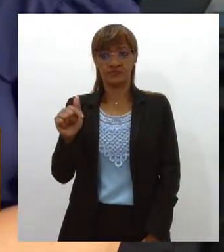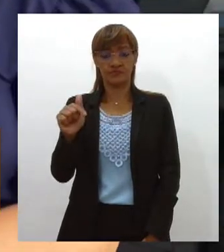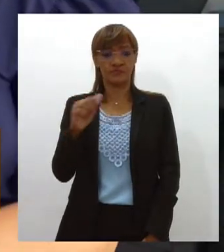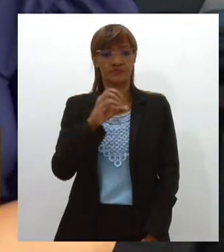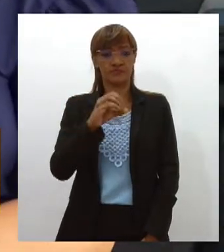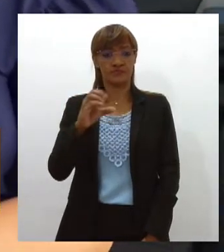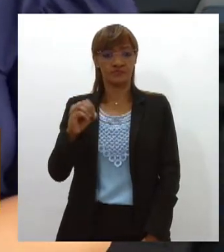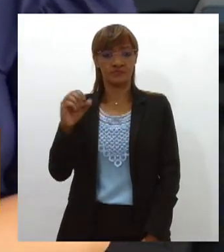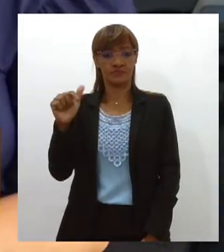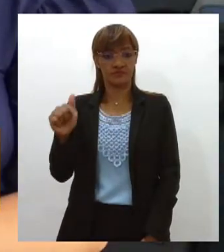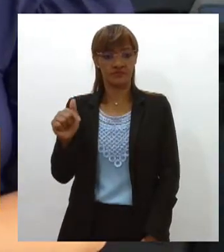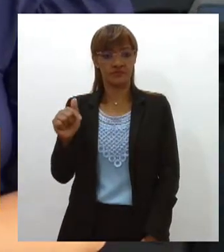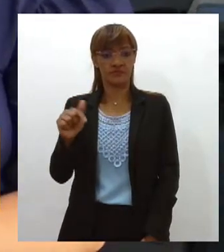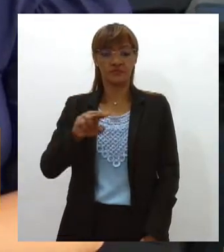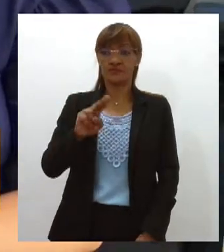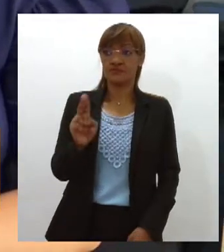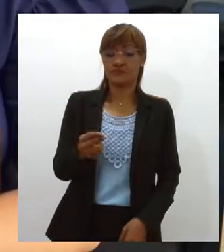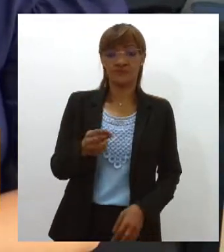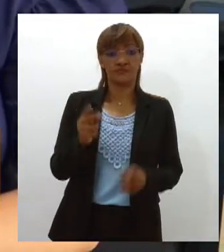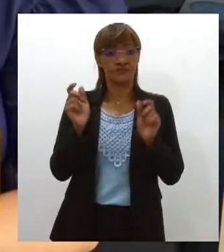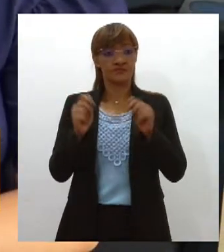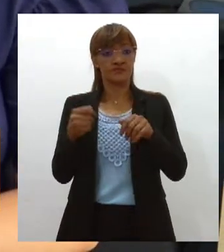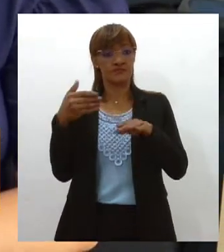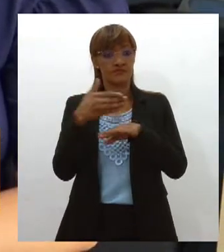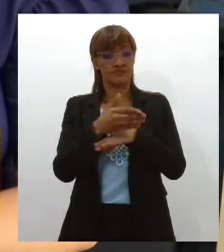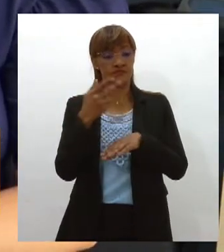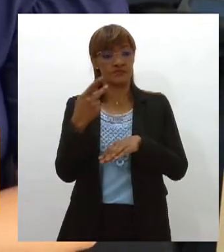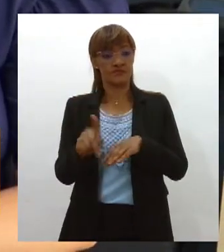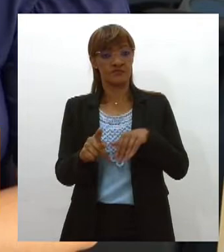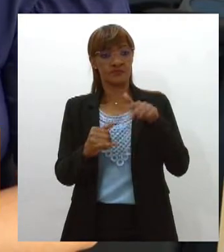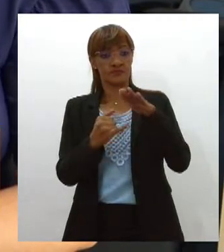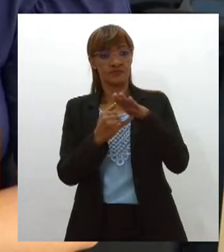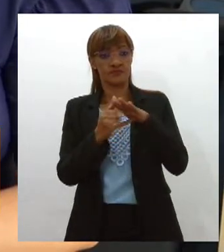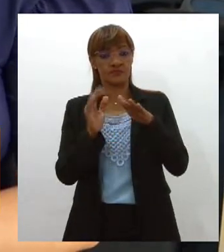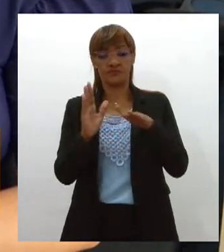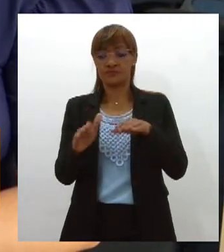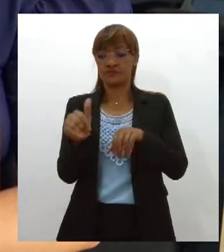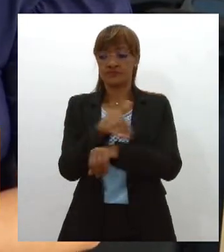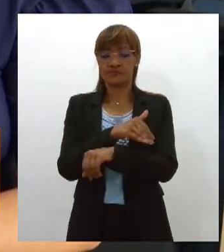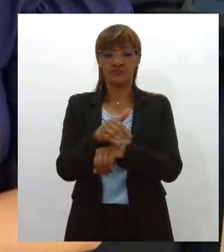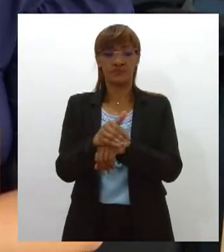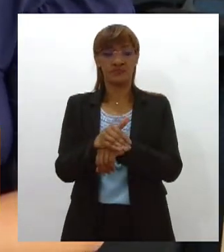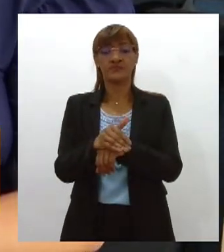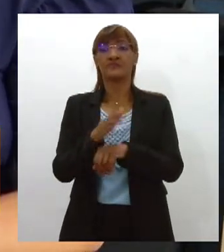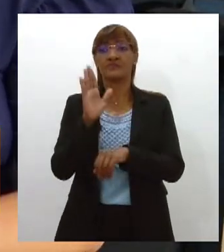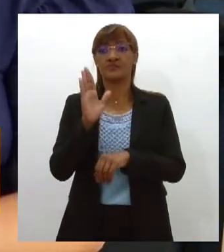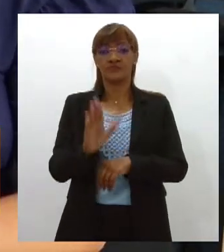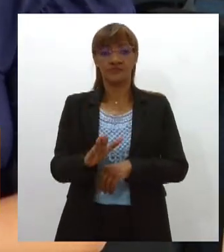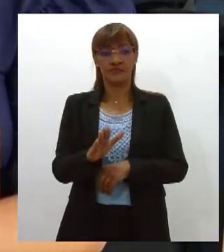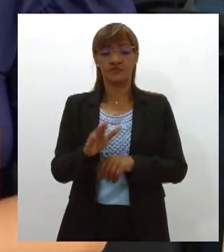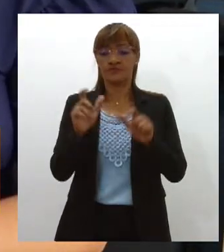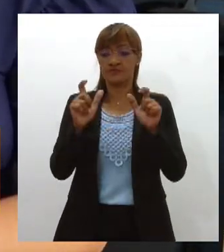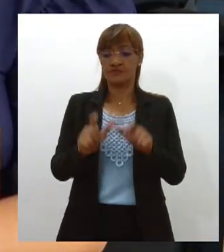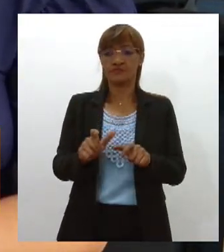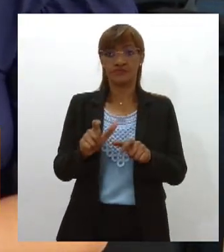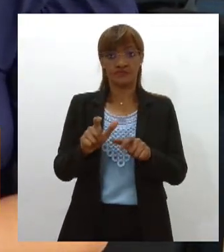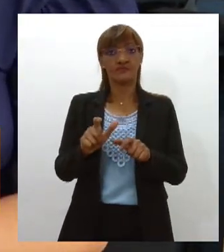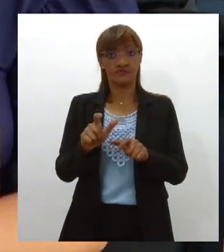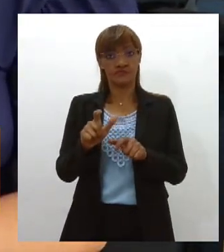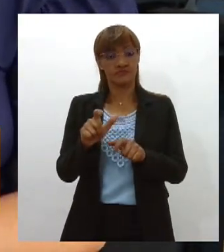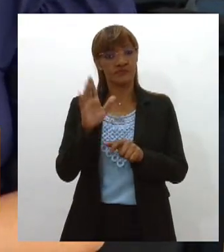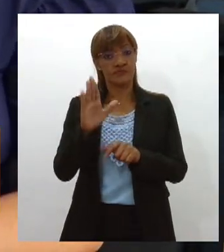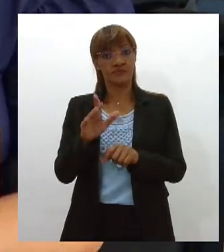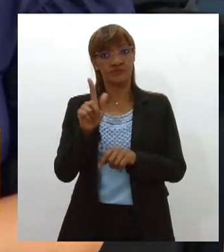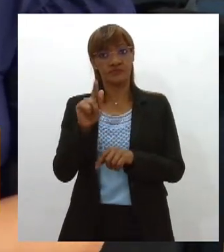2107-0077 ou se dirigir à instituição que fica localizada na rua Permínio de Souza, 270, bairro Cirurgia, aqui em Aracaju. A